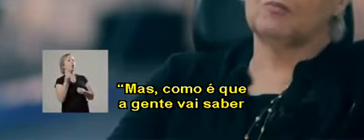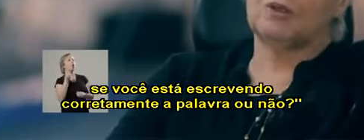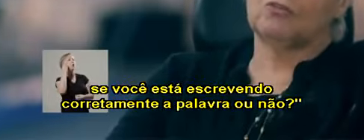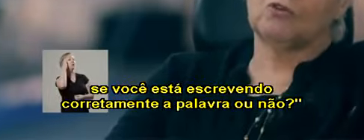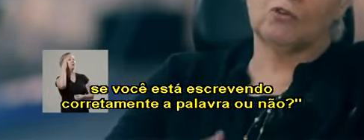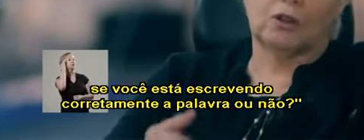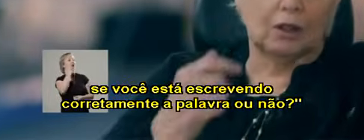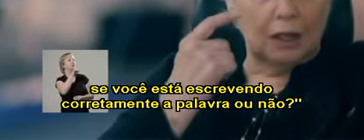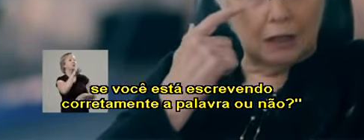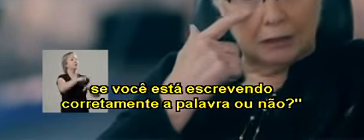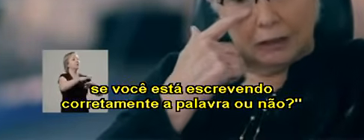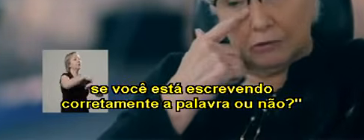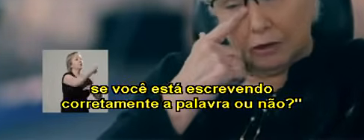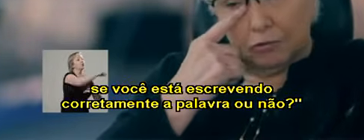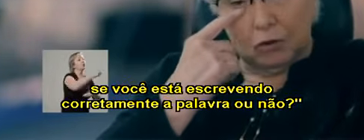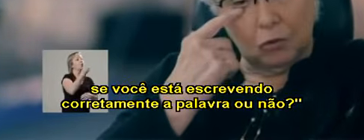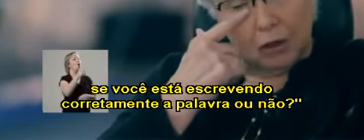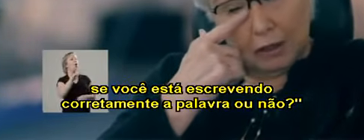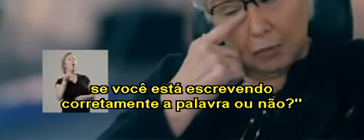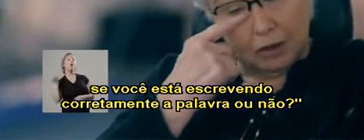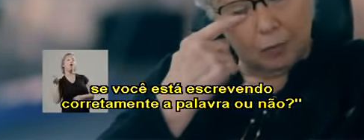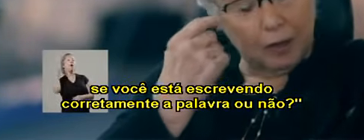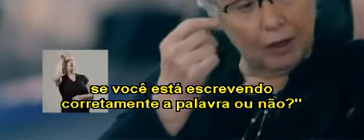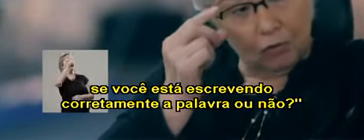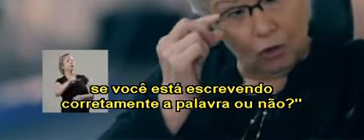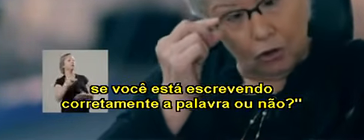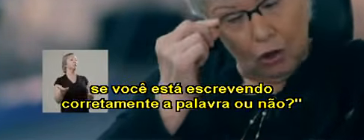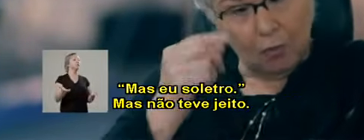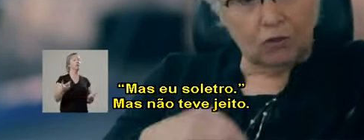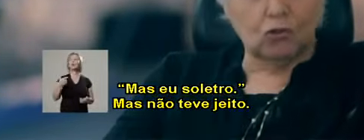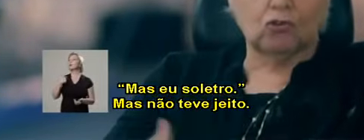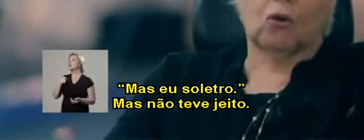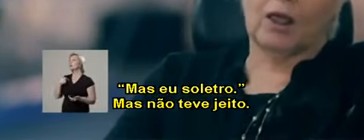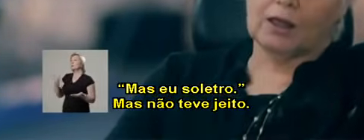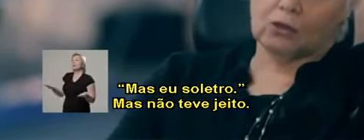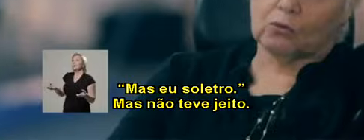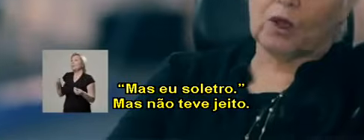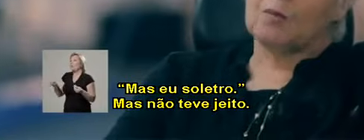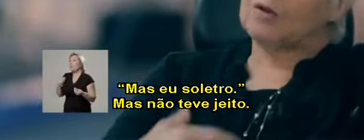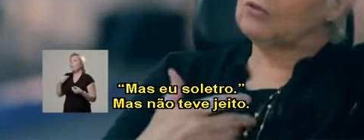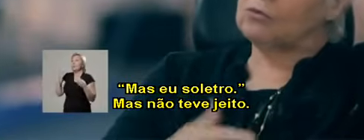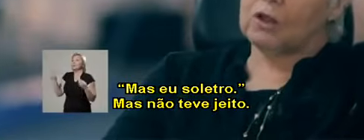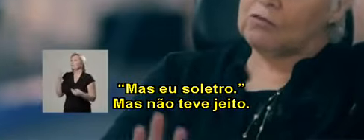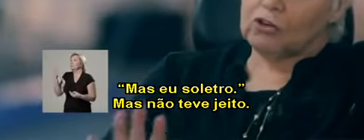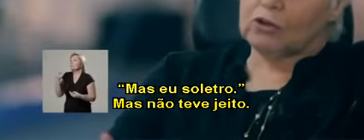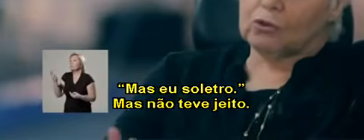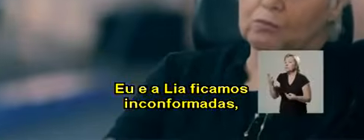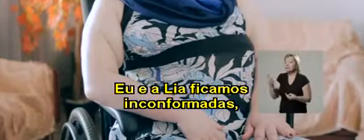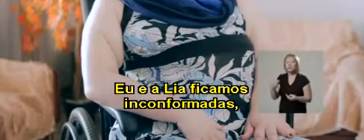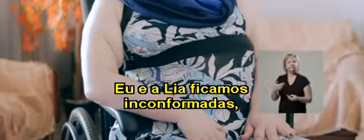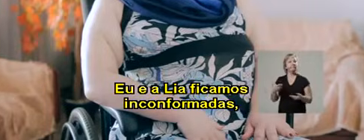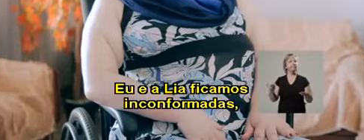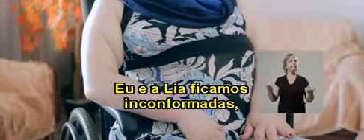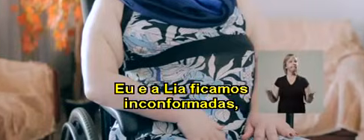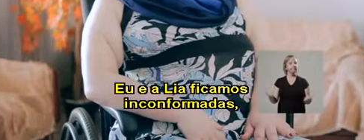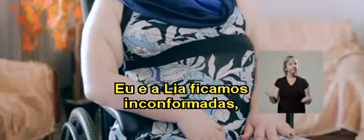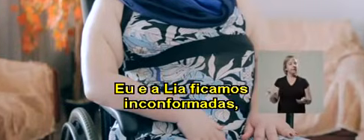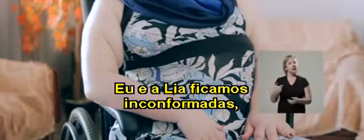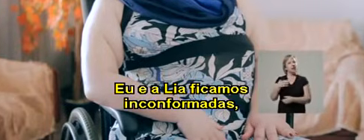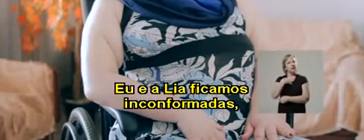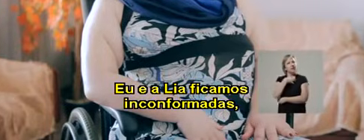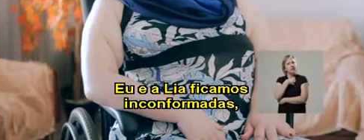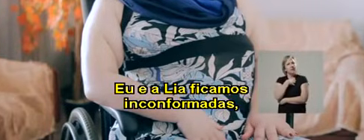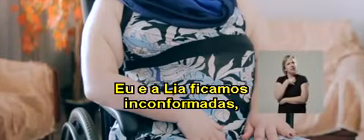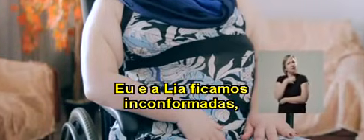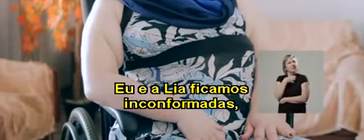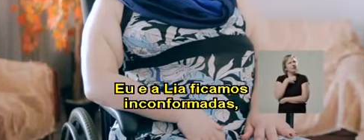é que a gente vai saber se você está escrevendo corretamente a palavra ou não? Não, mas eu soletro, mas não teve jeito. Eu e a Lia,